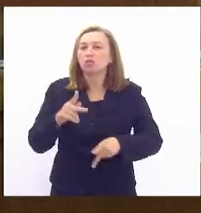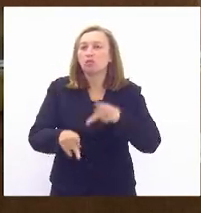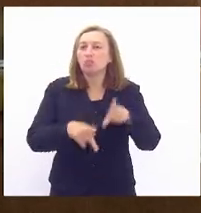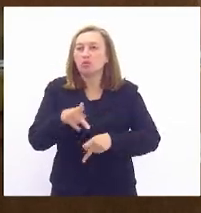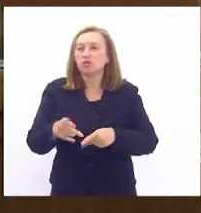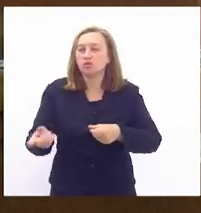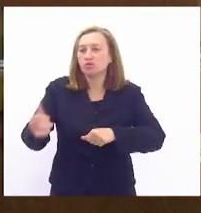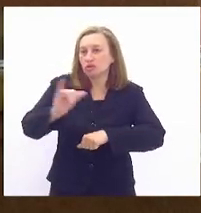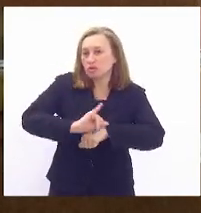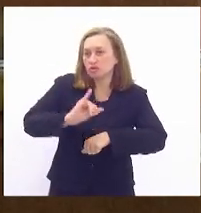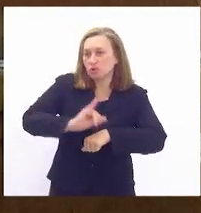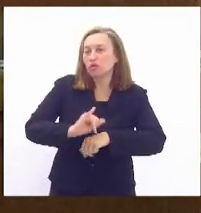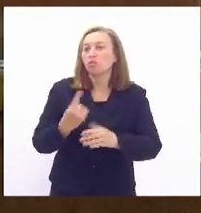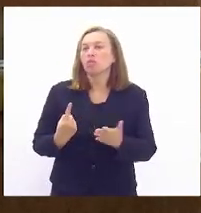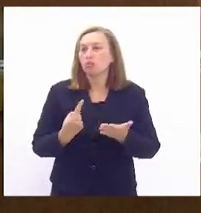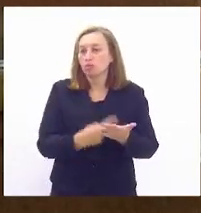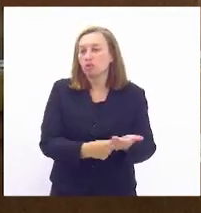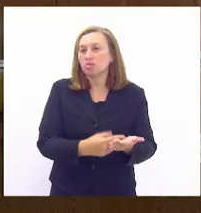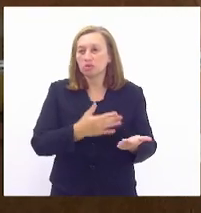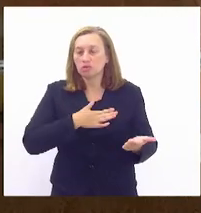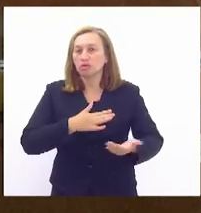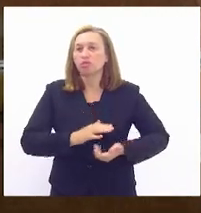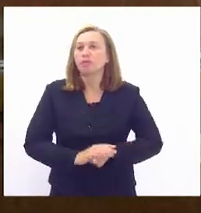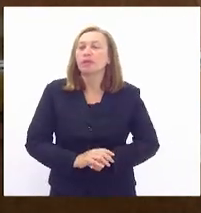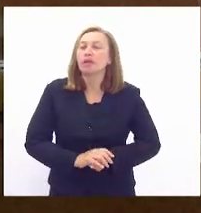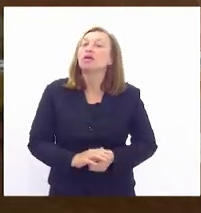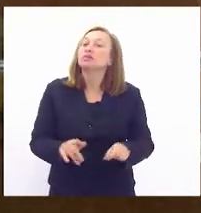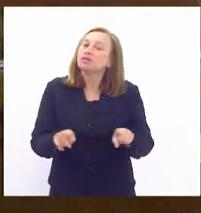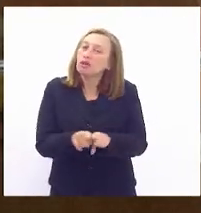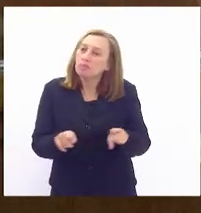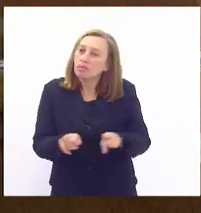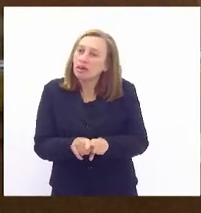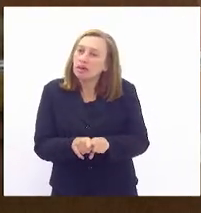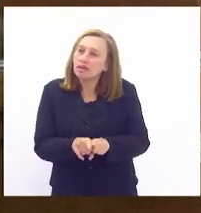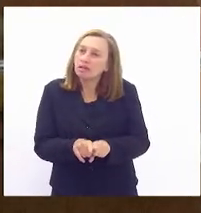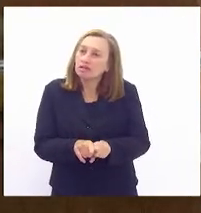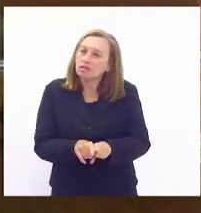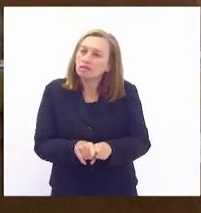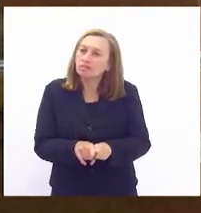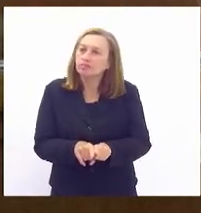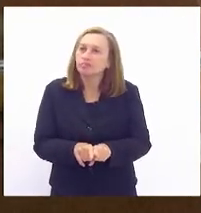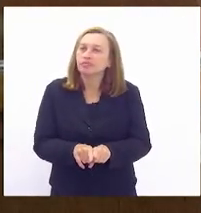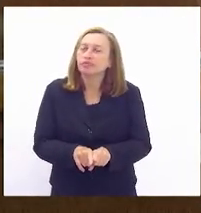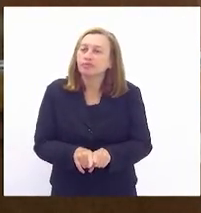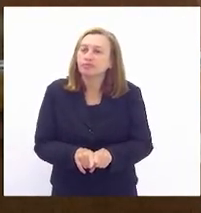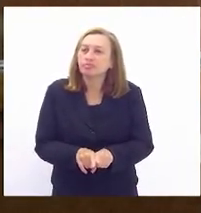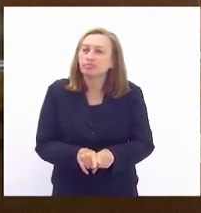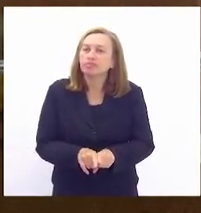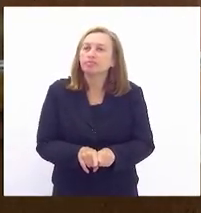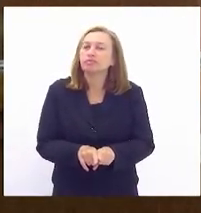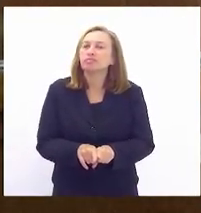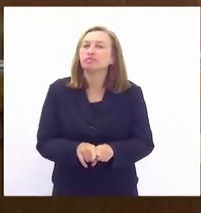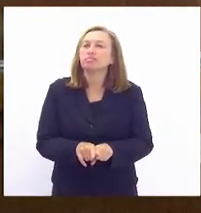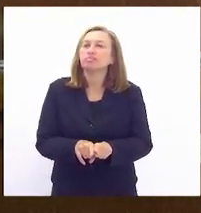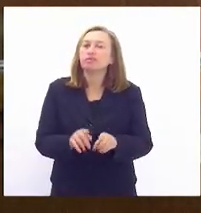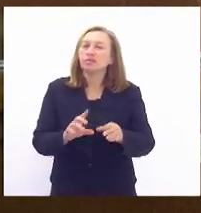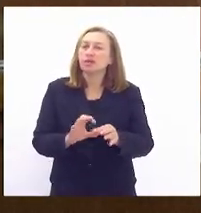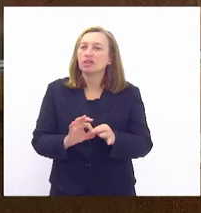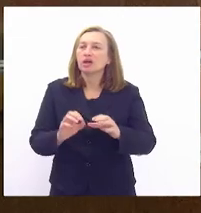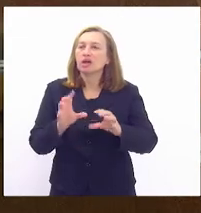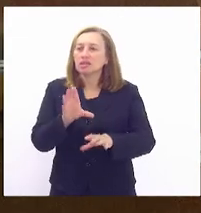Redonda. Esse é um compromisso que eu assumo. Além disso, né, o senhor está aqui se dispondo a abrir a